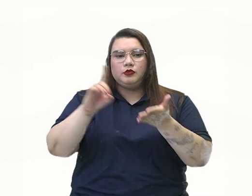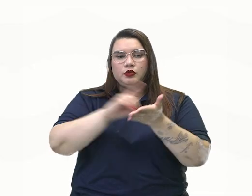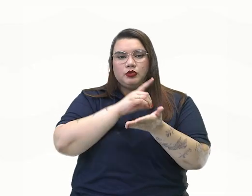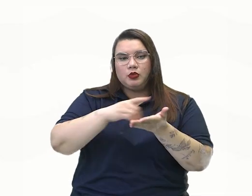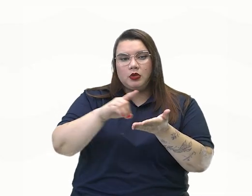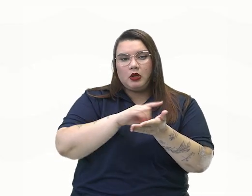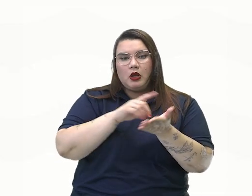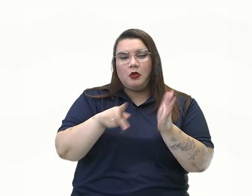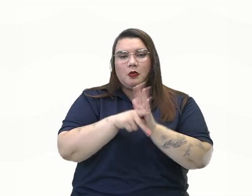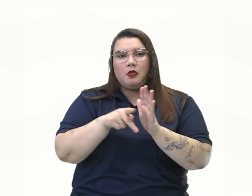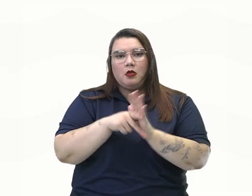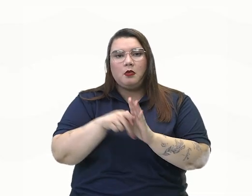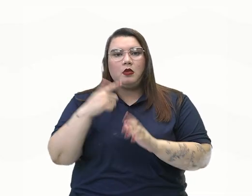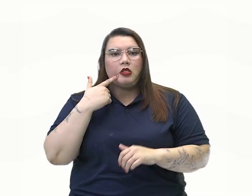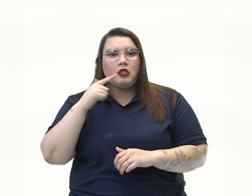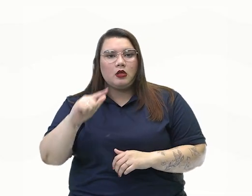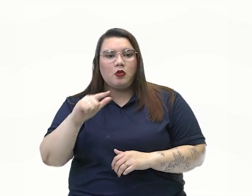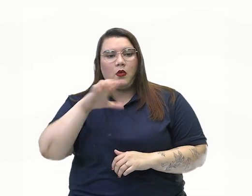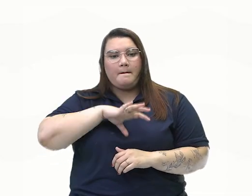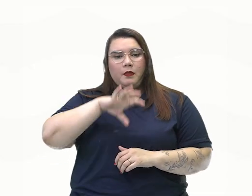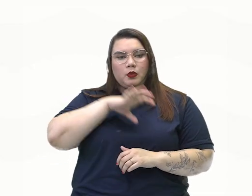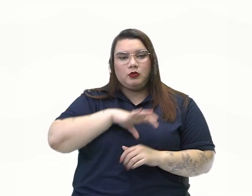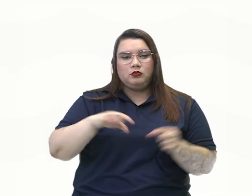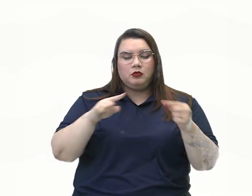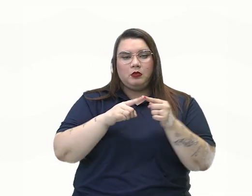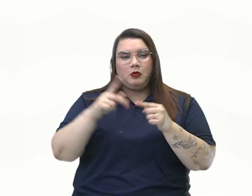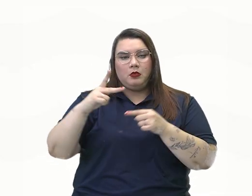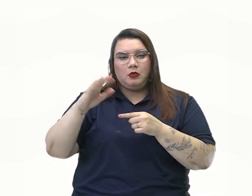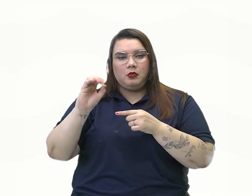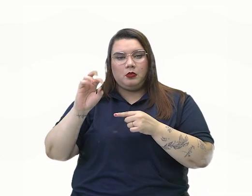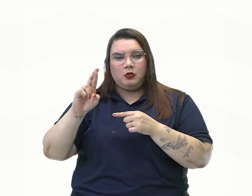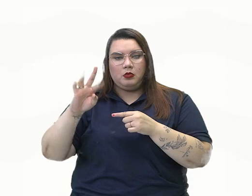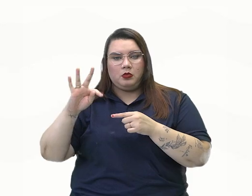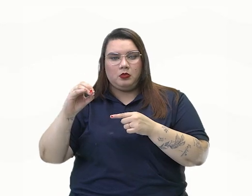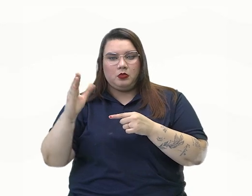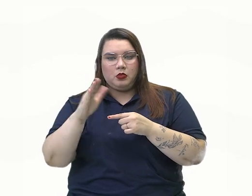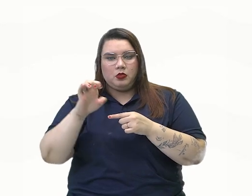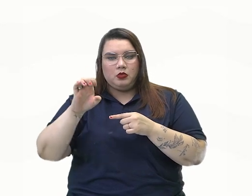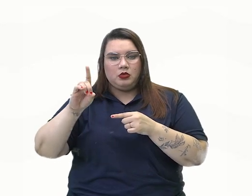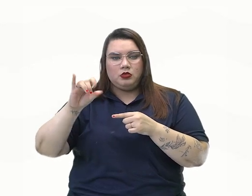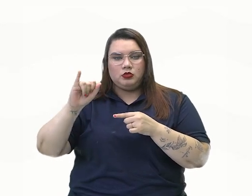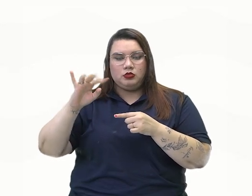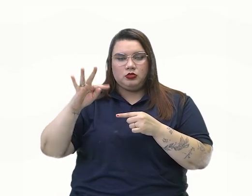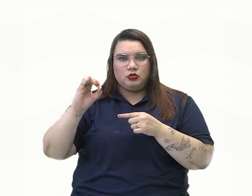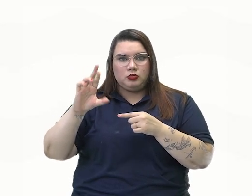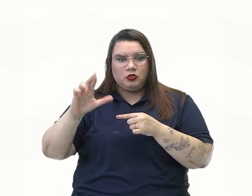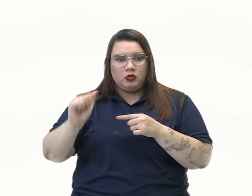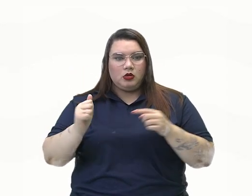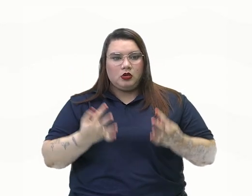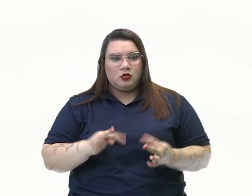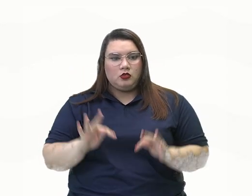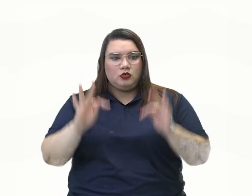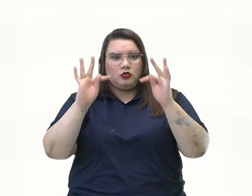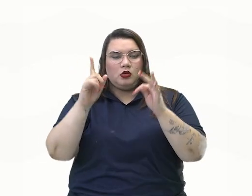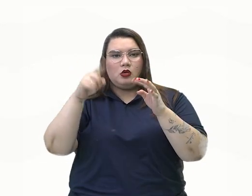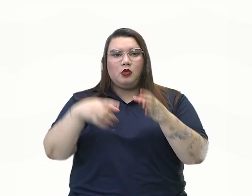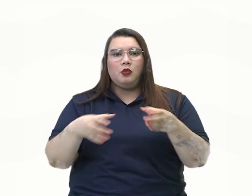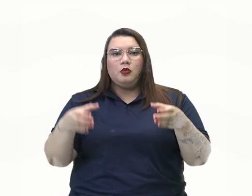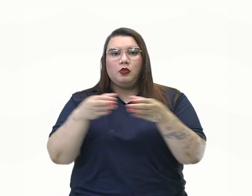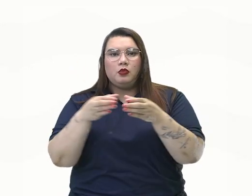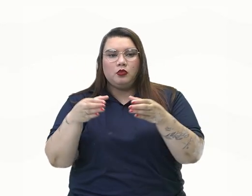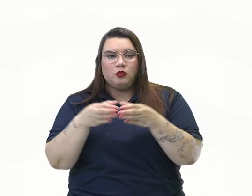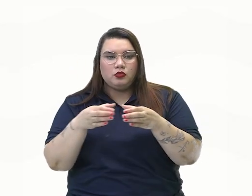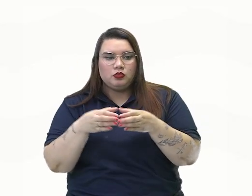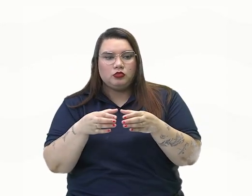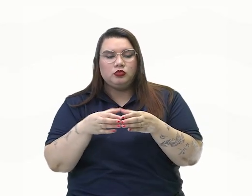do dicionário da língua portuguesa, da Porto Editora. A tecnologia é o conjunto